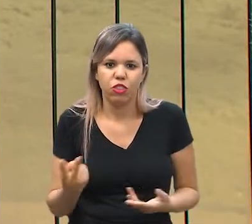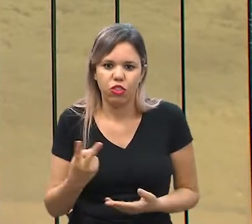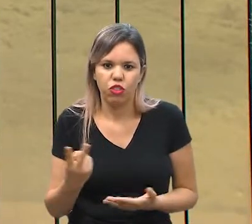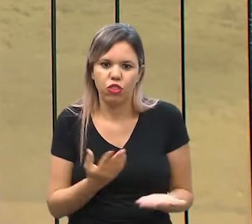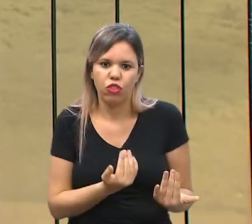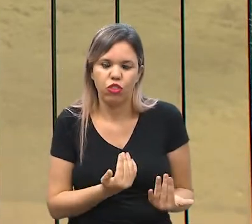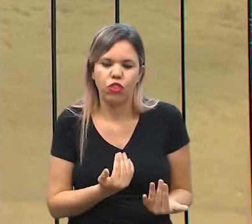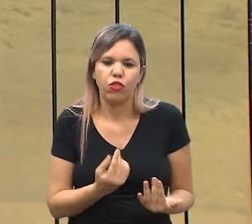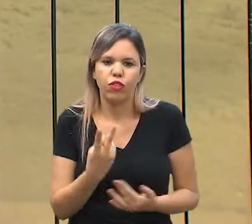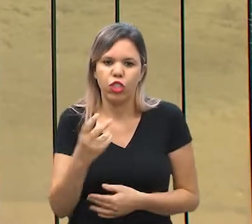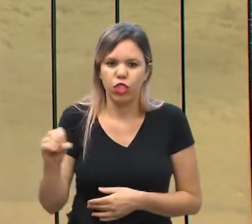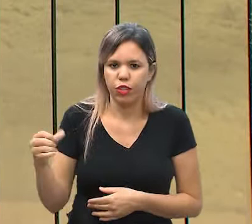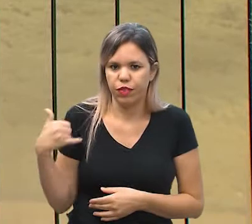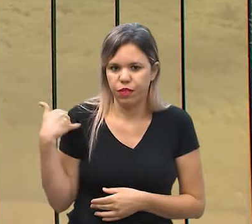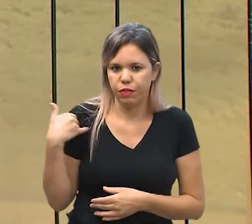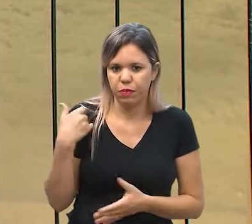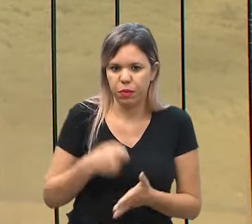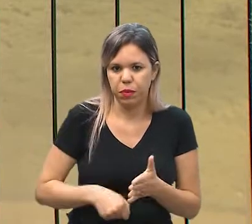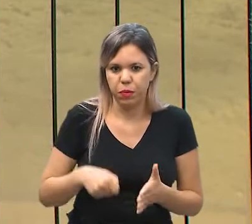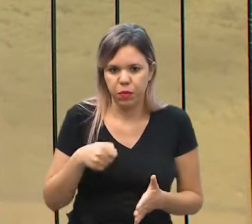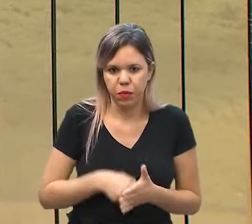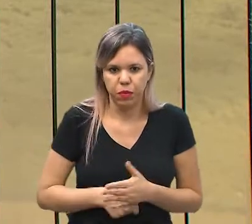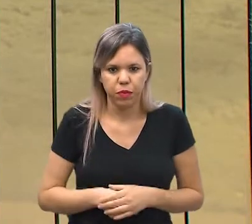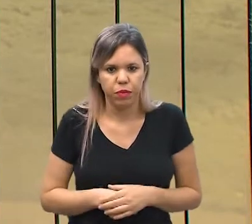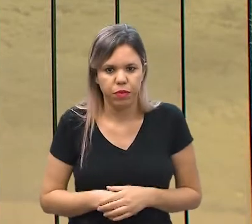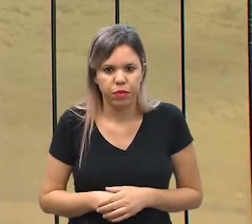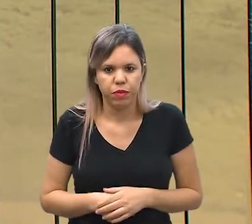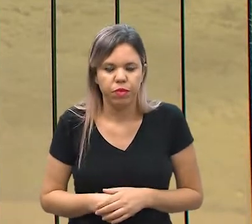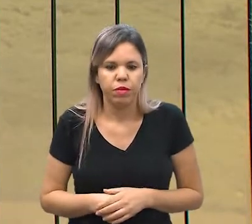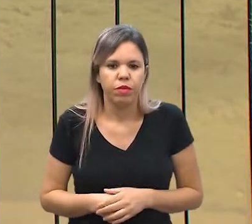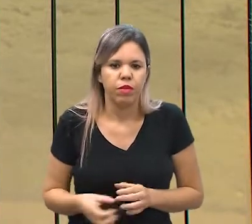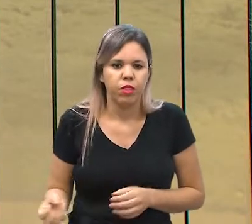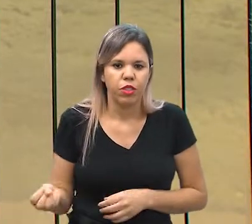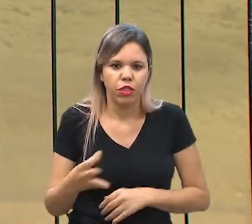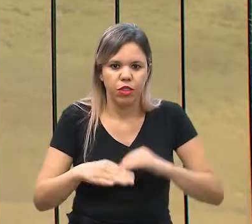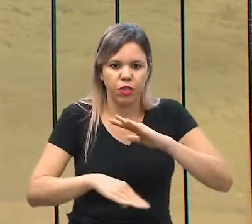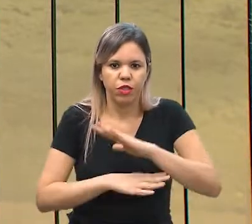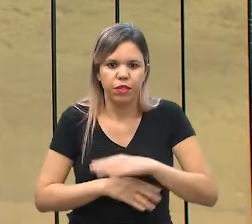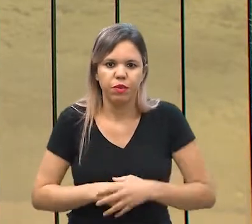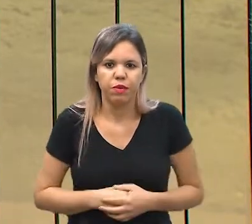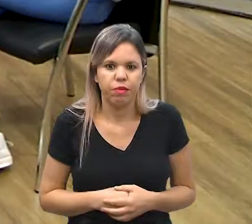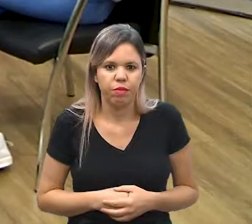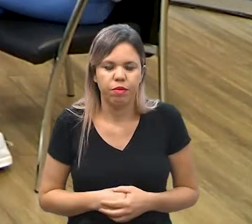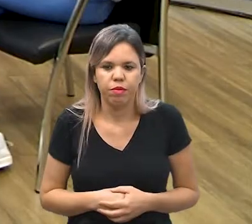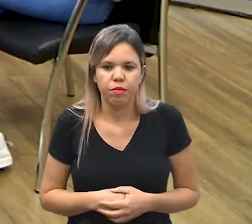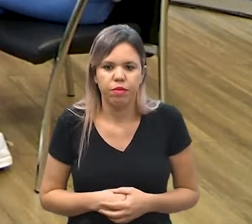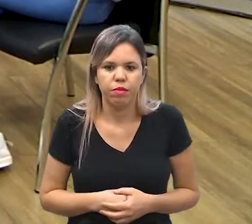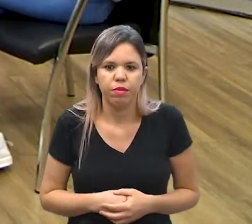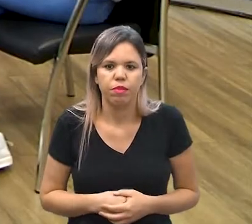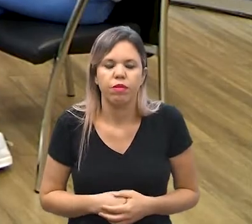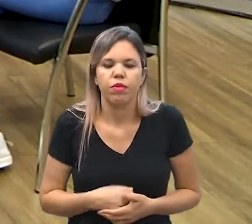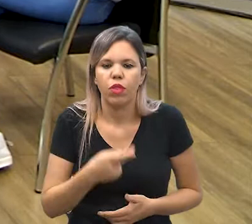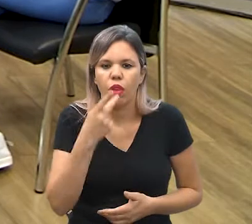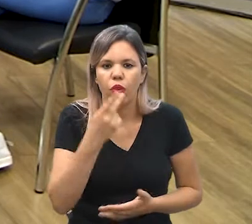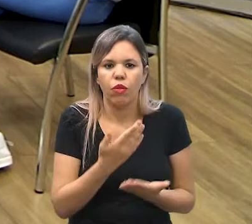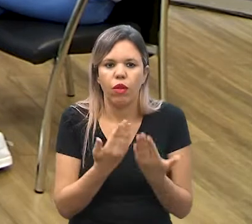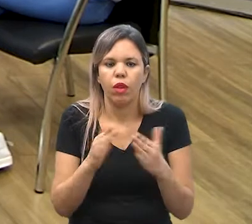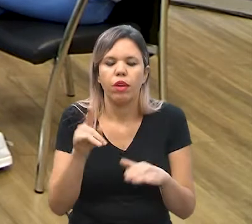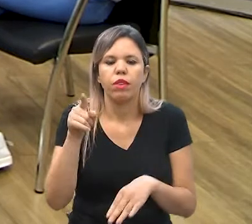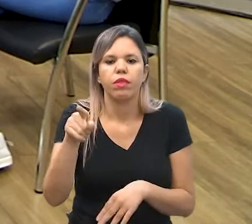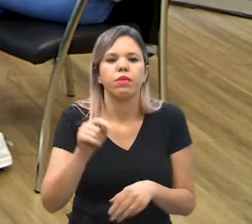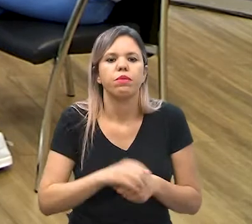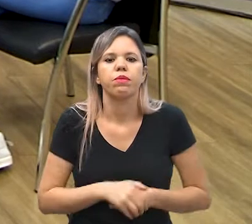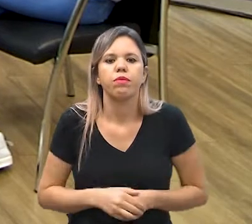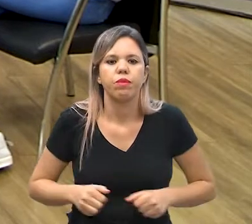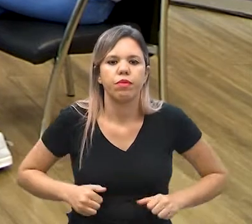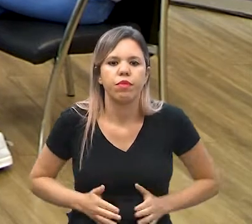jovens, 29 anos, para deixar um pouco mais nova essa legislatura. E eu falei na minha abertura que